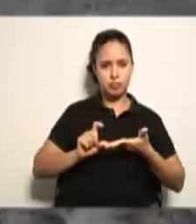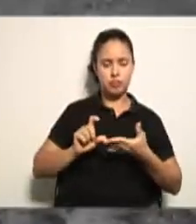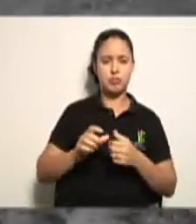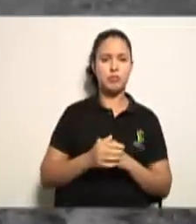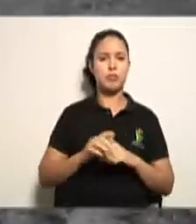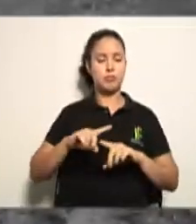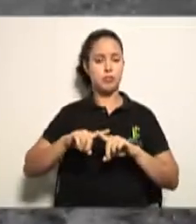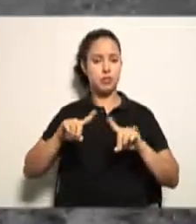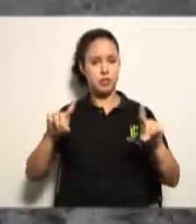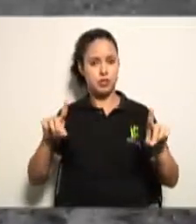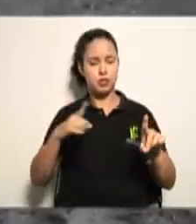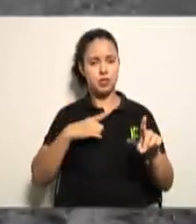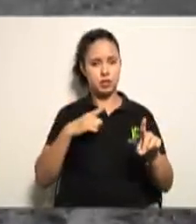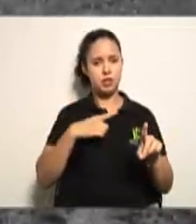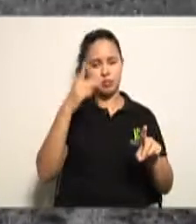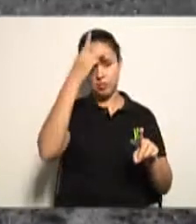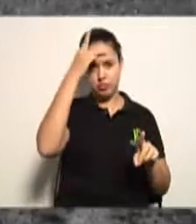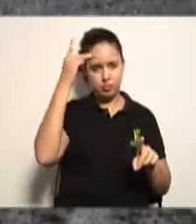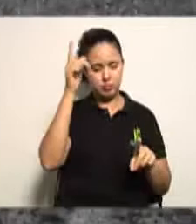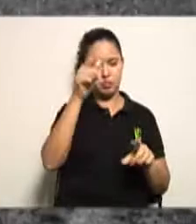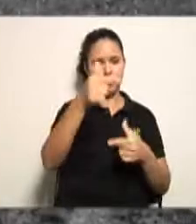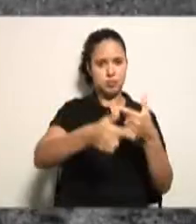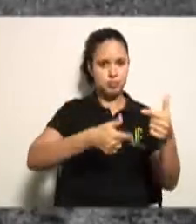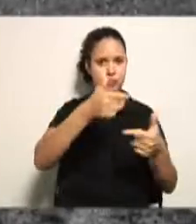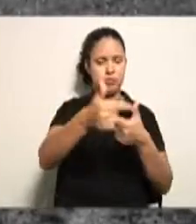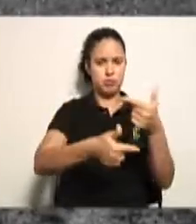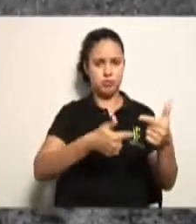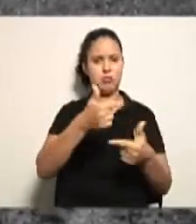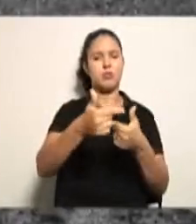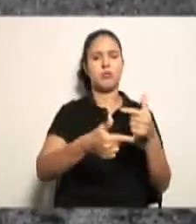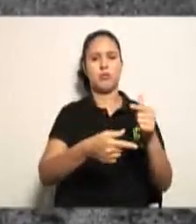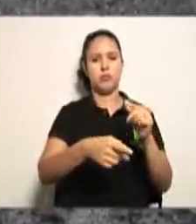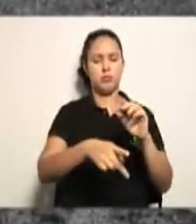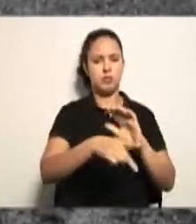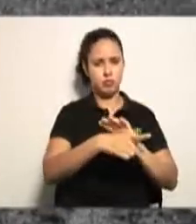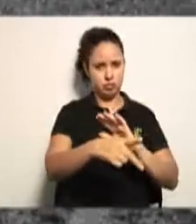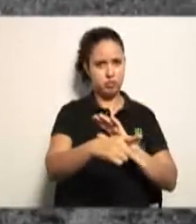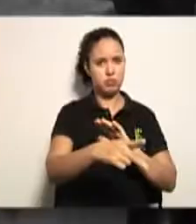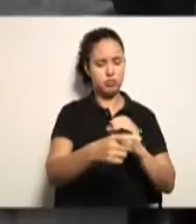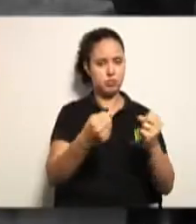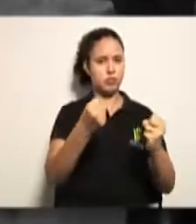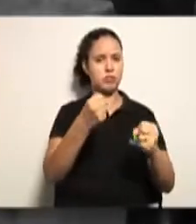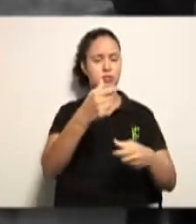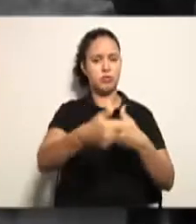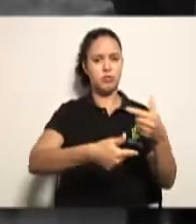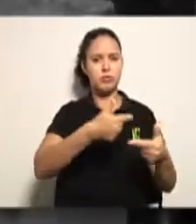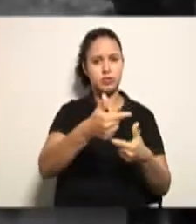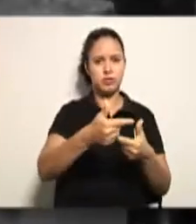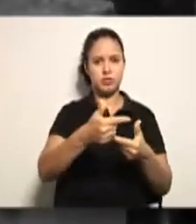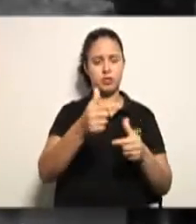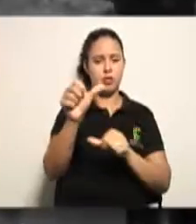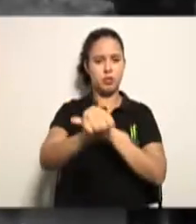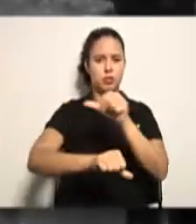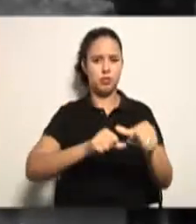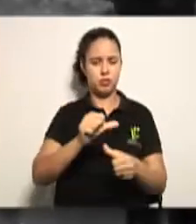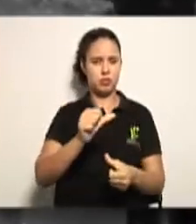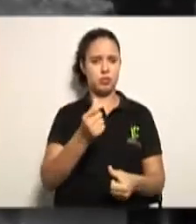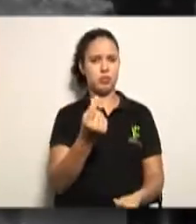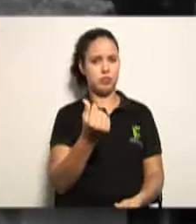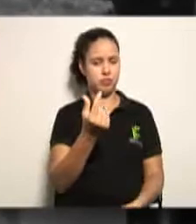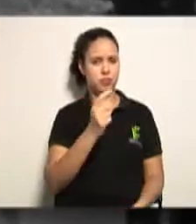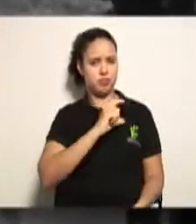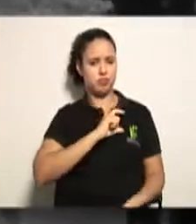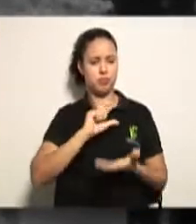Porém, havia o trabalhador, dono da força de trabalho em troca de um salário. Ou seja, há separação